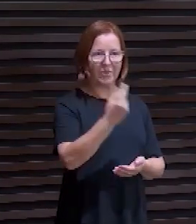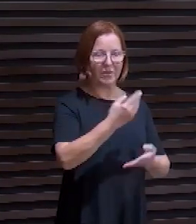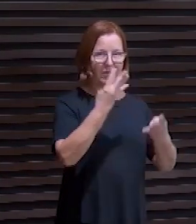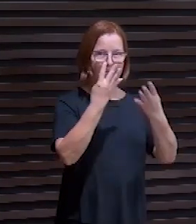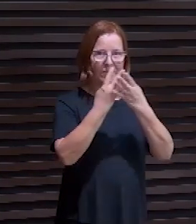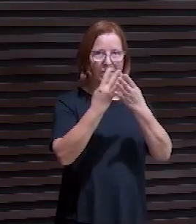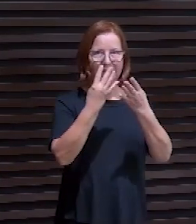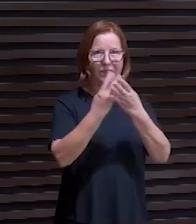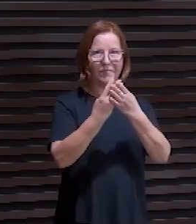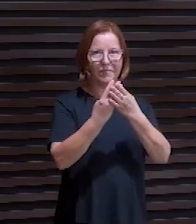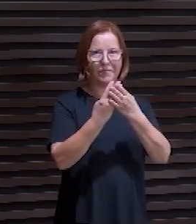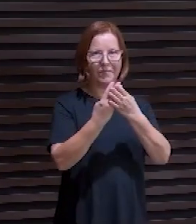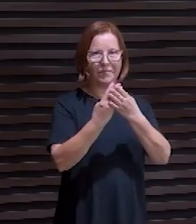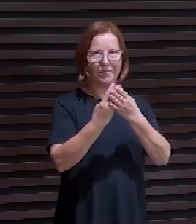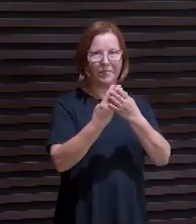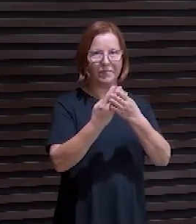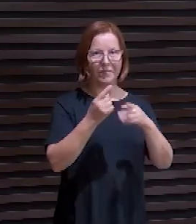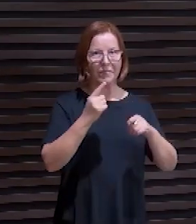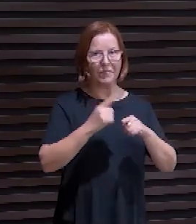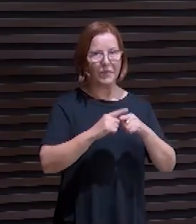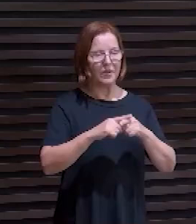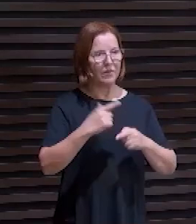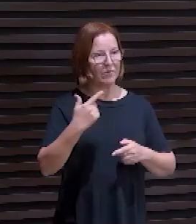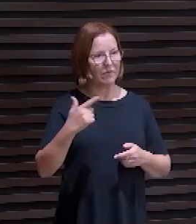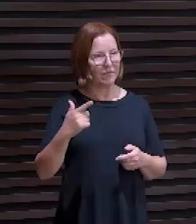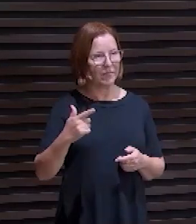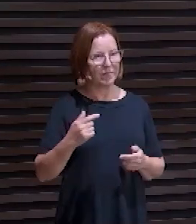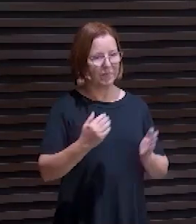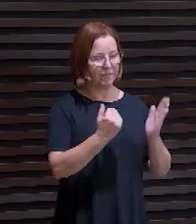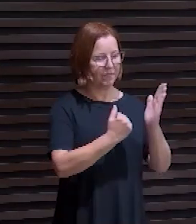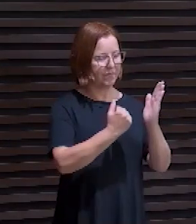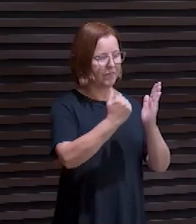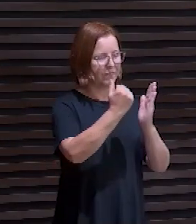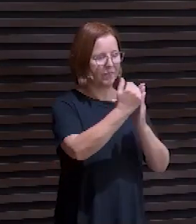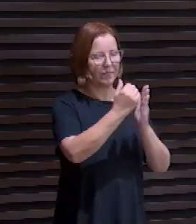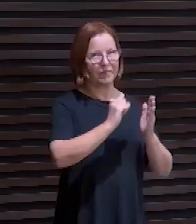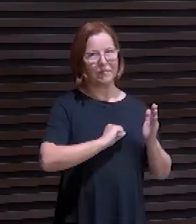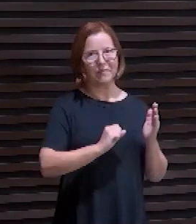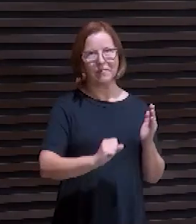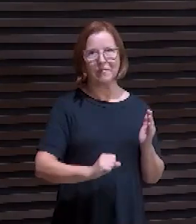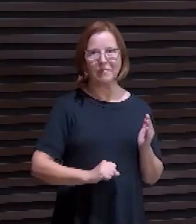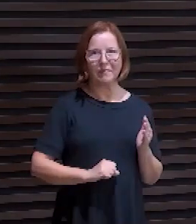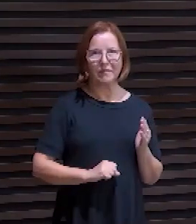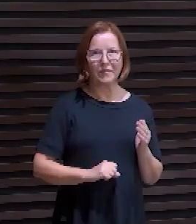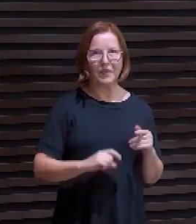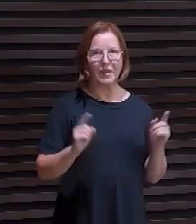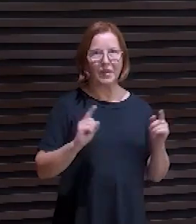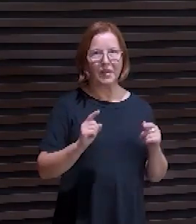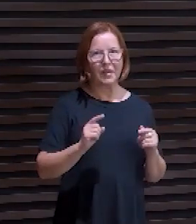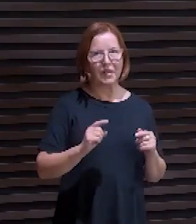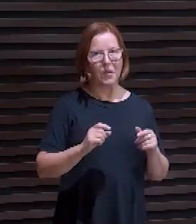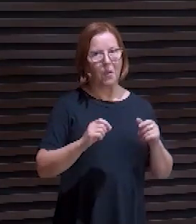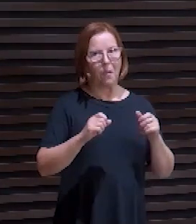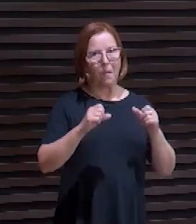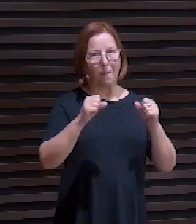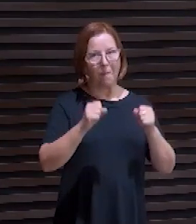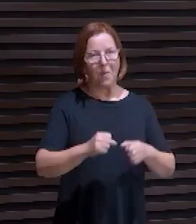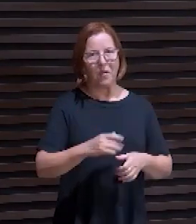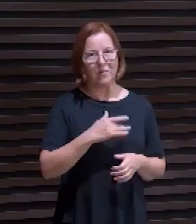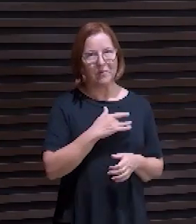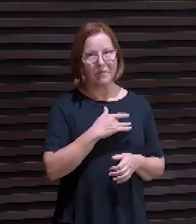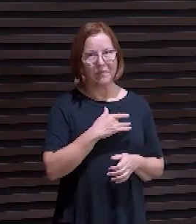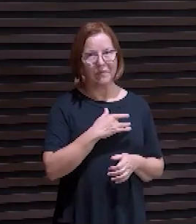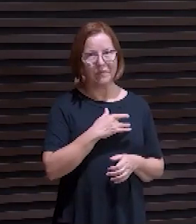confissão, porque não temos sumo sacerdote que não possa